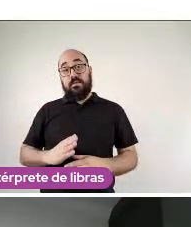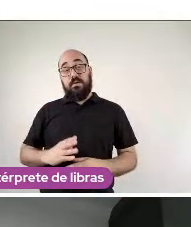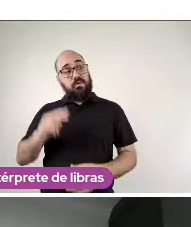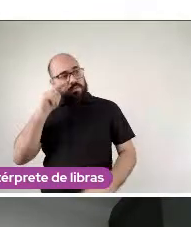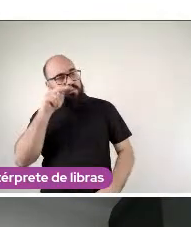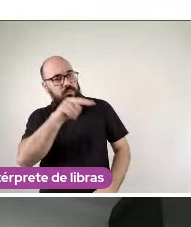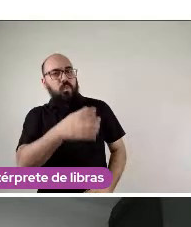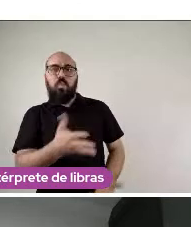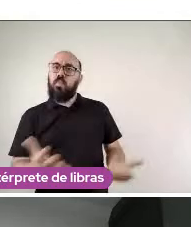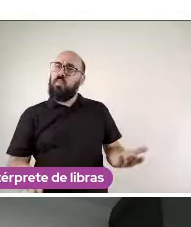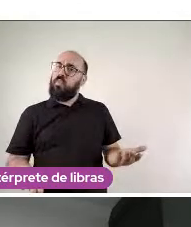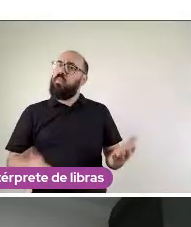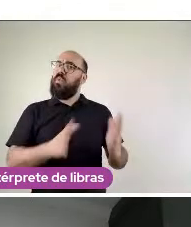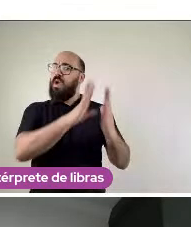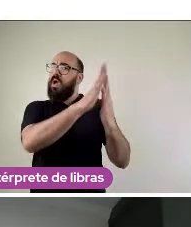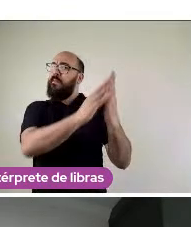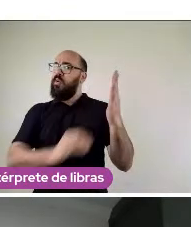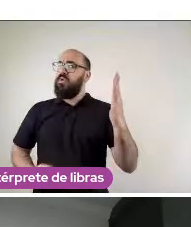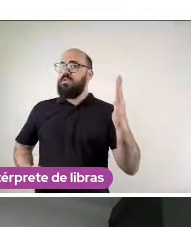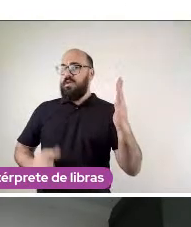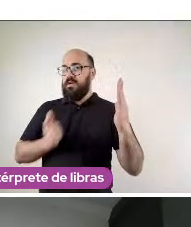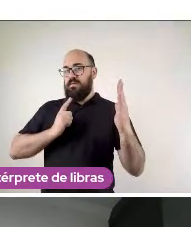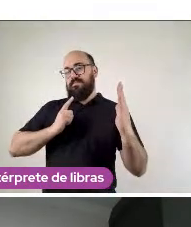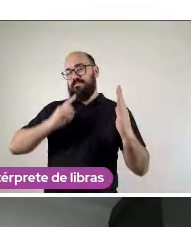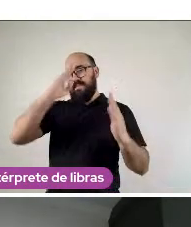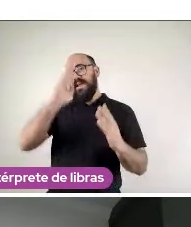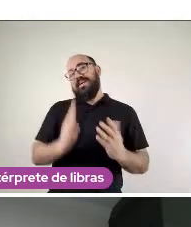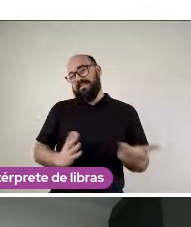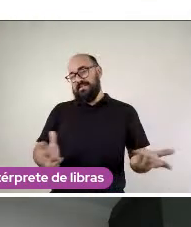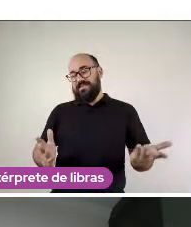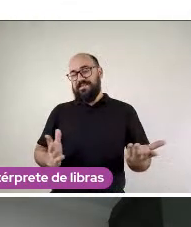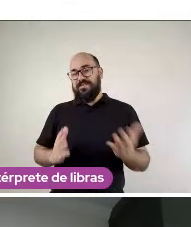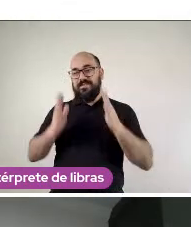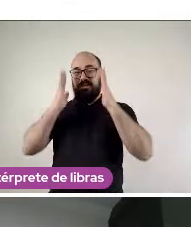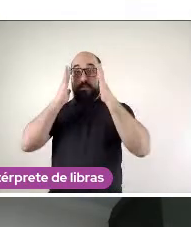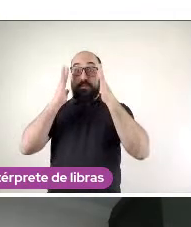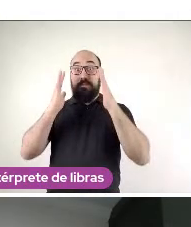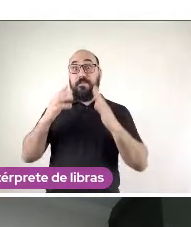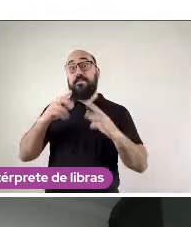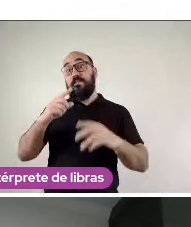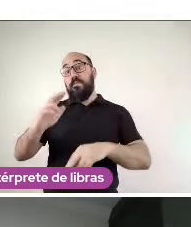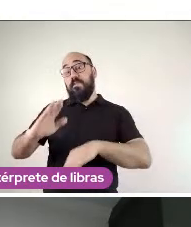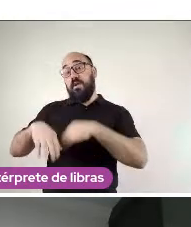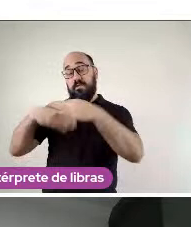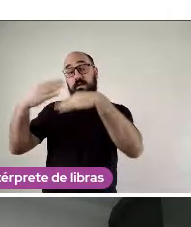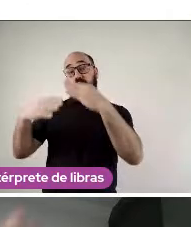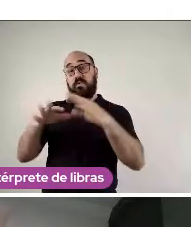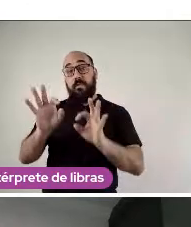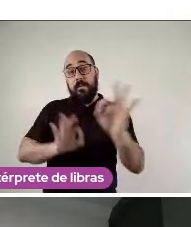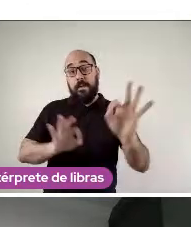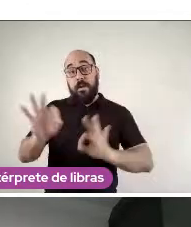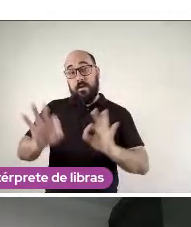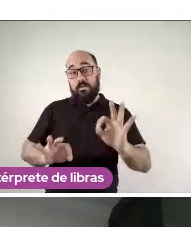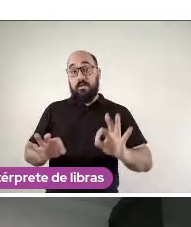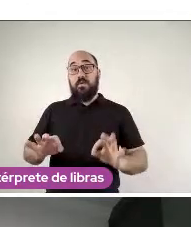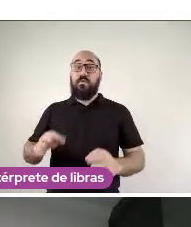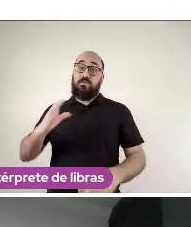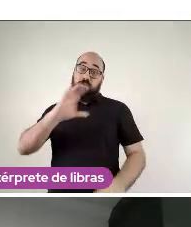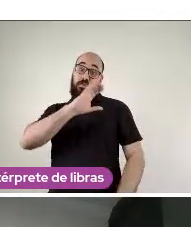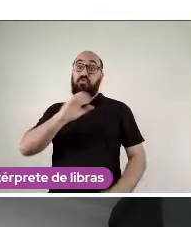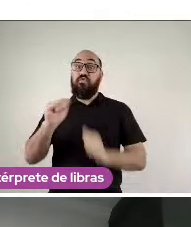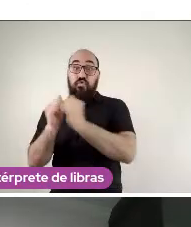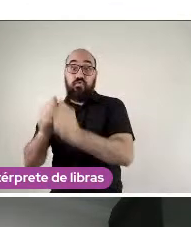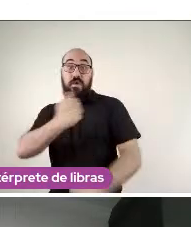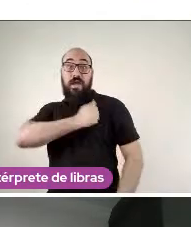referência importante em relação ao processo preparatório para a década, junto com outros países como Canadá, Estados